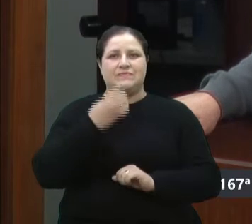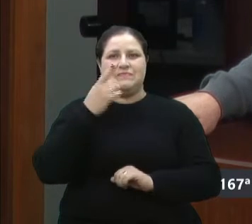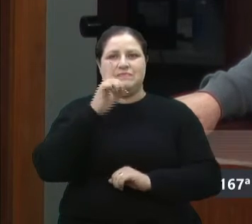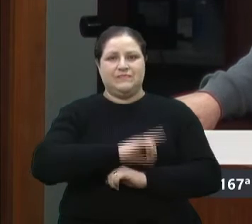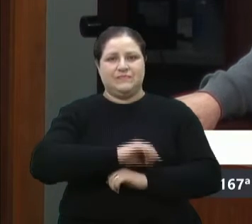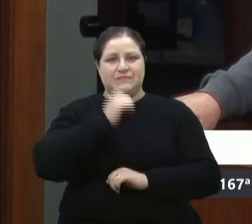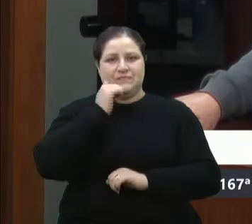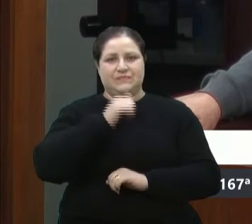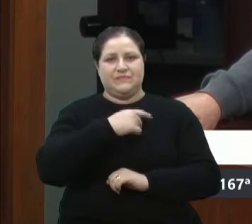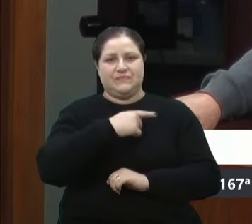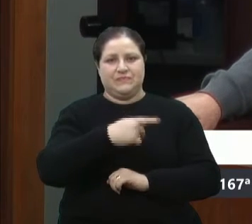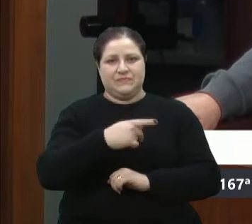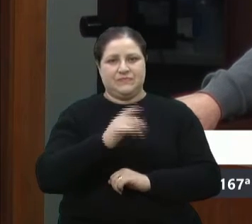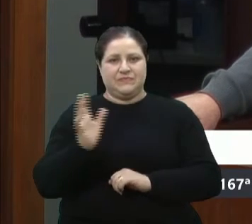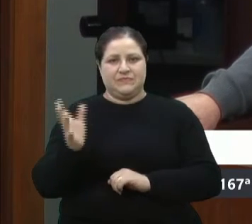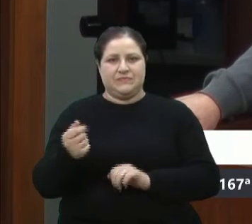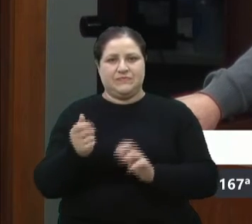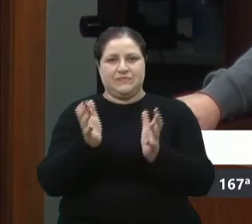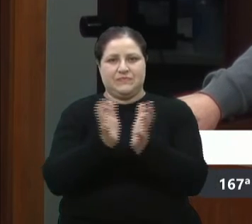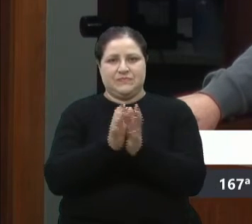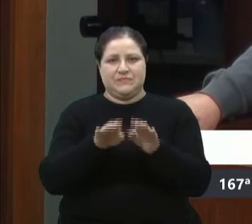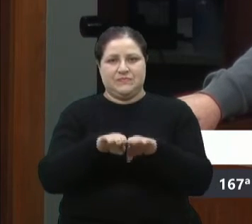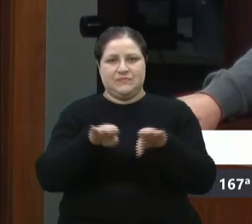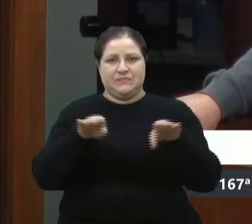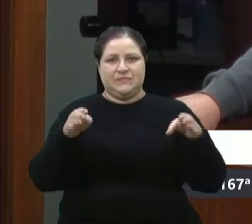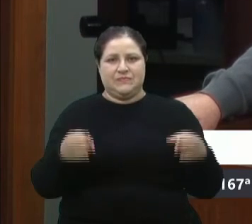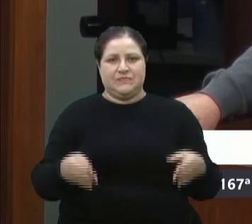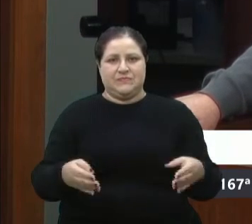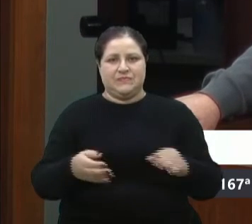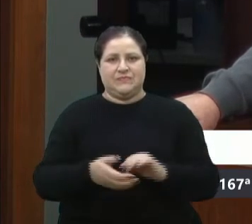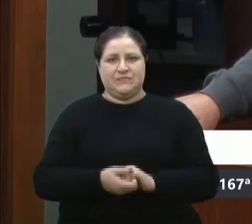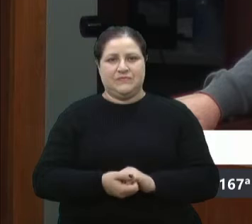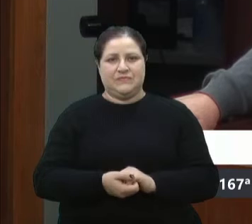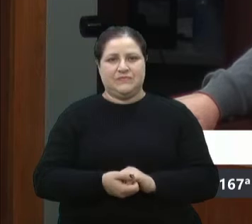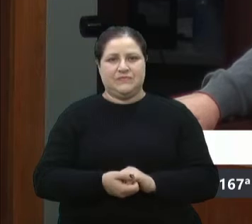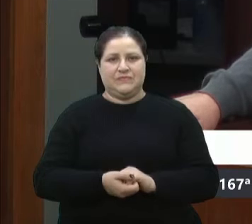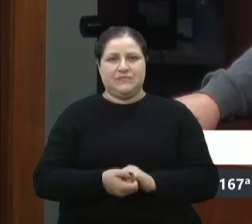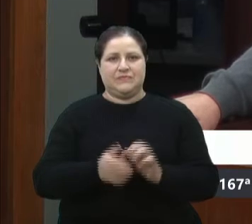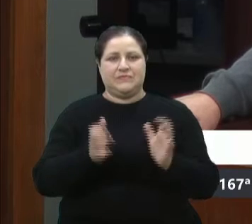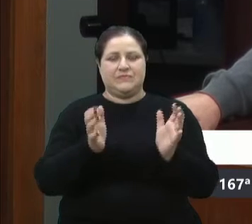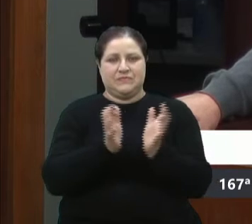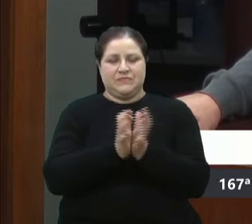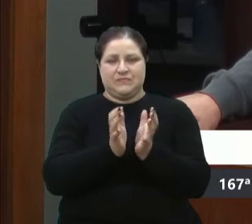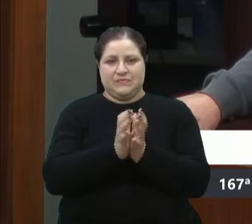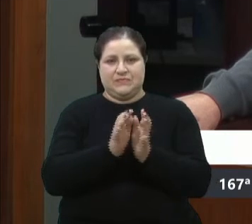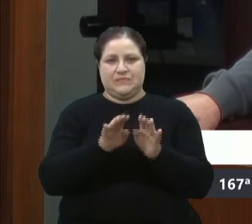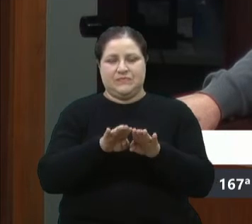presidente, bom dia aos demais colegas da mesa, bom dia aos demais colegas vereadores.